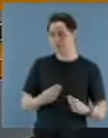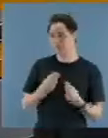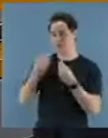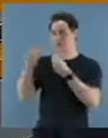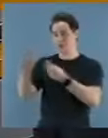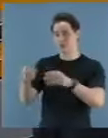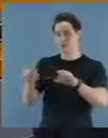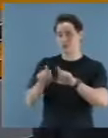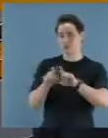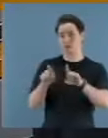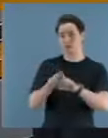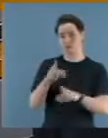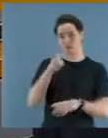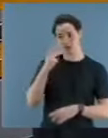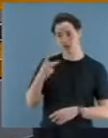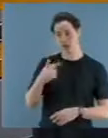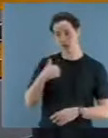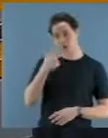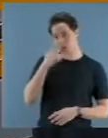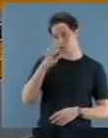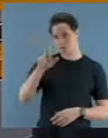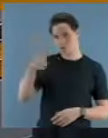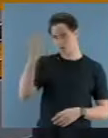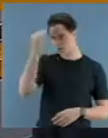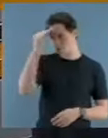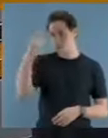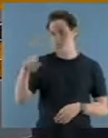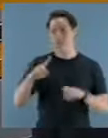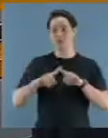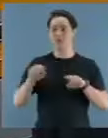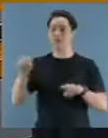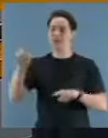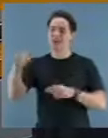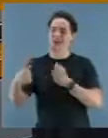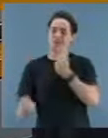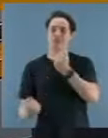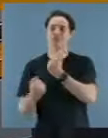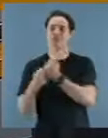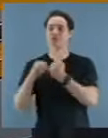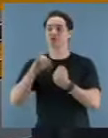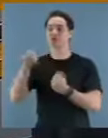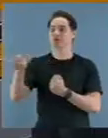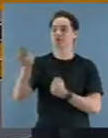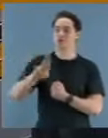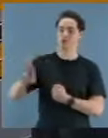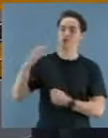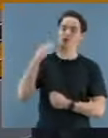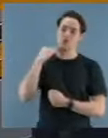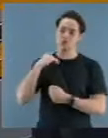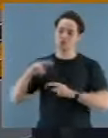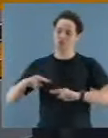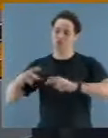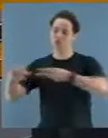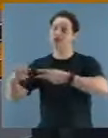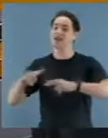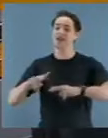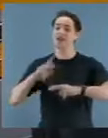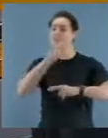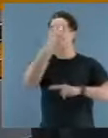benesse aqui de dizer isto. Agora, o senhor é ajudante de ordem. Se o senhor movimentou esse dinheiro como ajudante de ordem, eu pergunto, sob a ordem de quem?